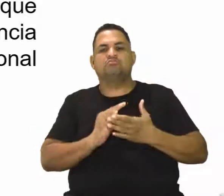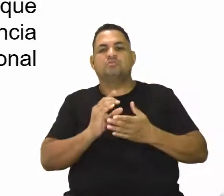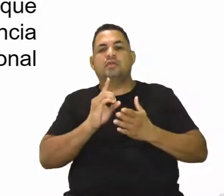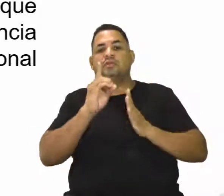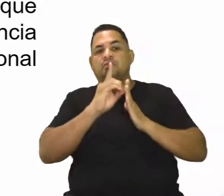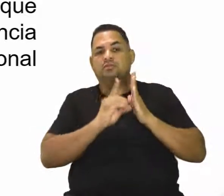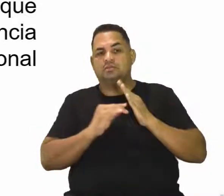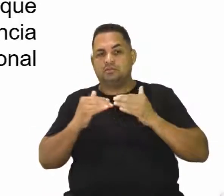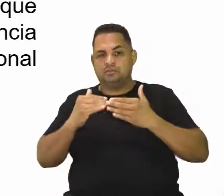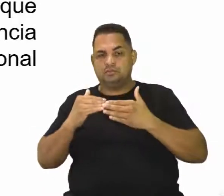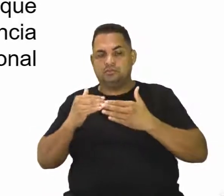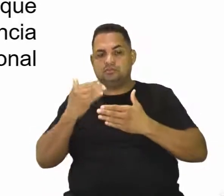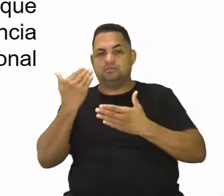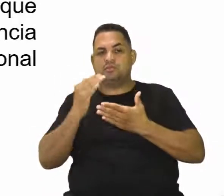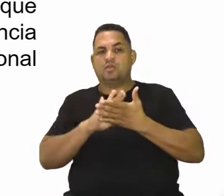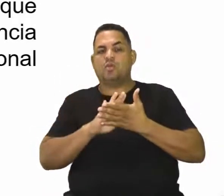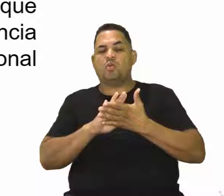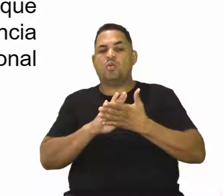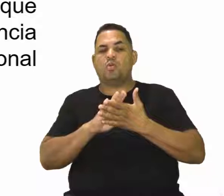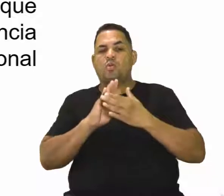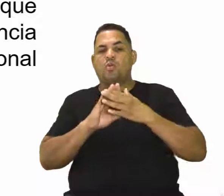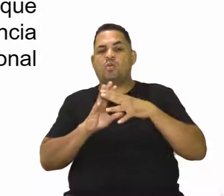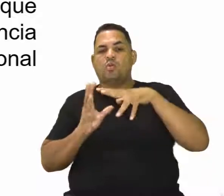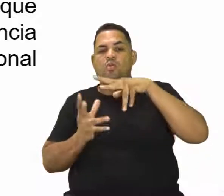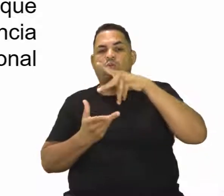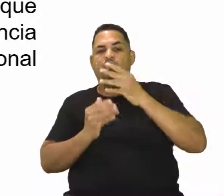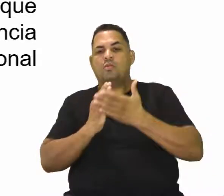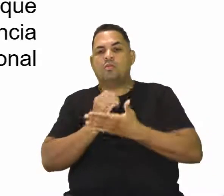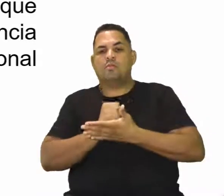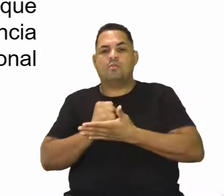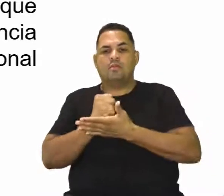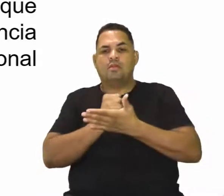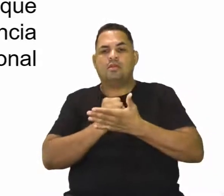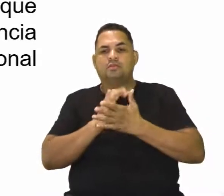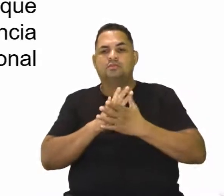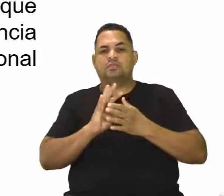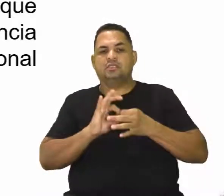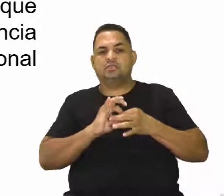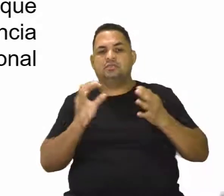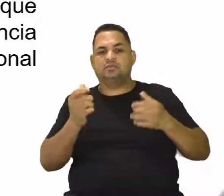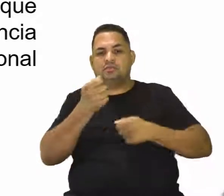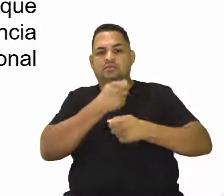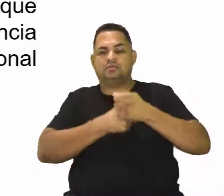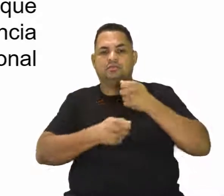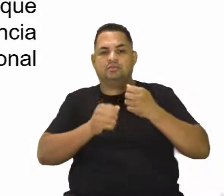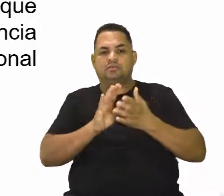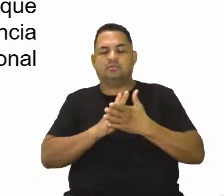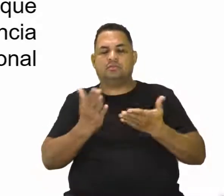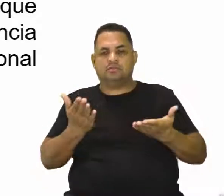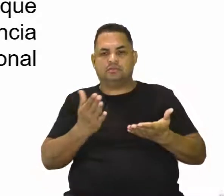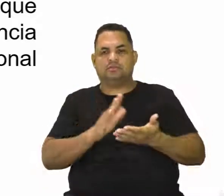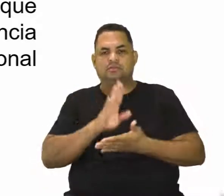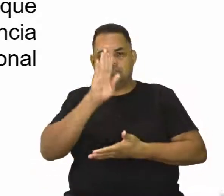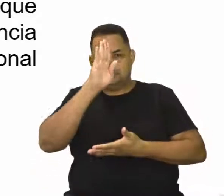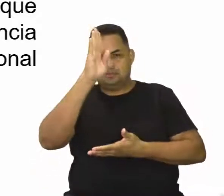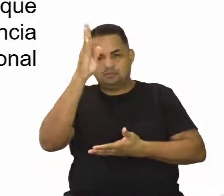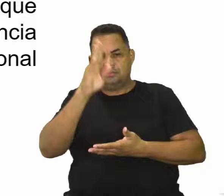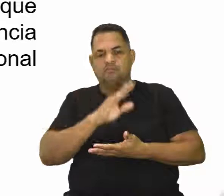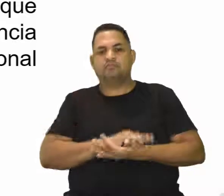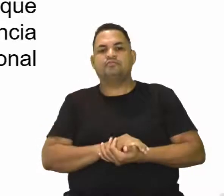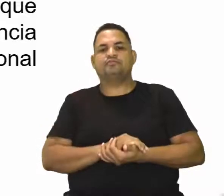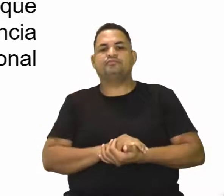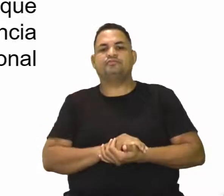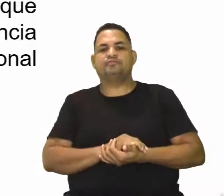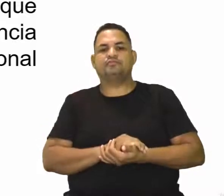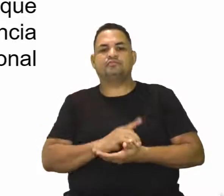décadas. A globalização baseia-se na liberação econômica, principalmente,